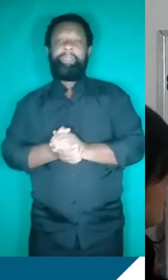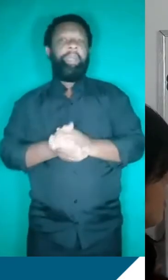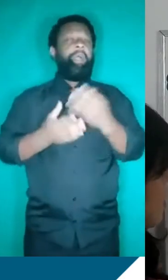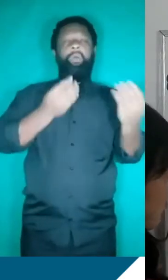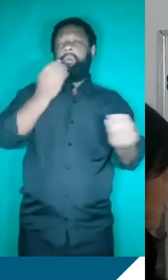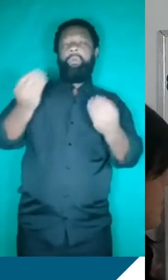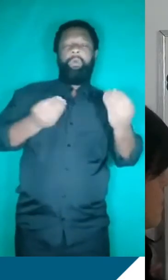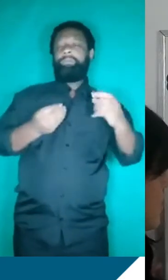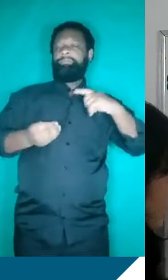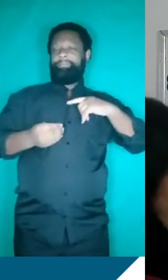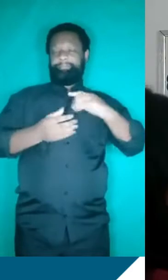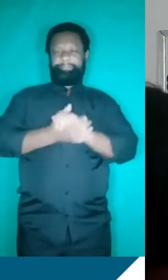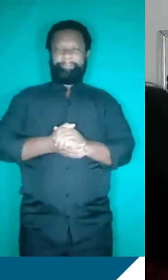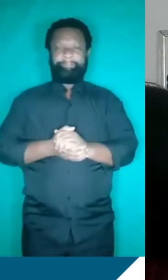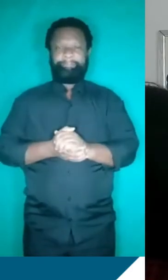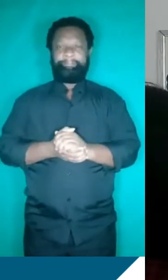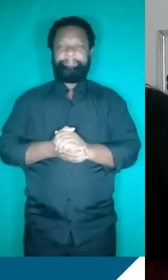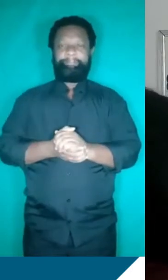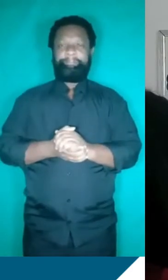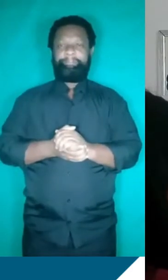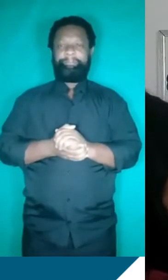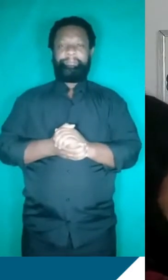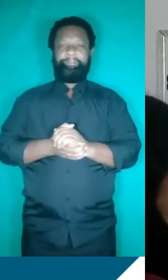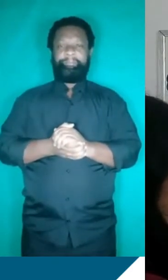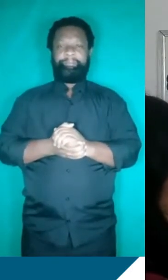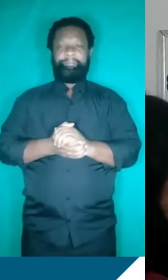vocês como que isso aqui acontece.